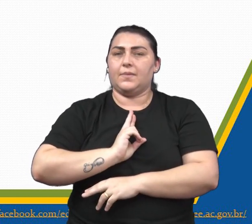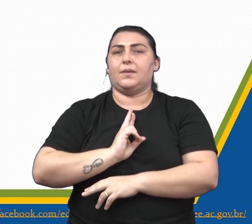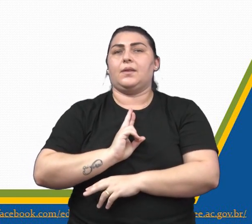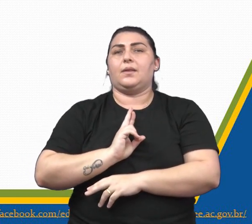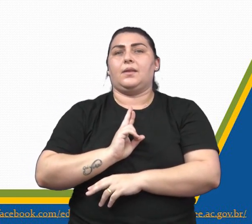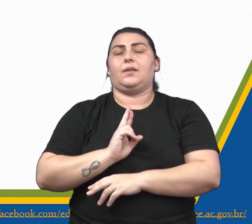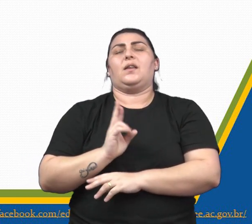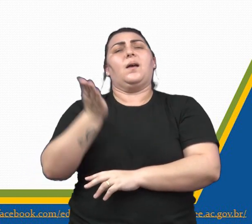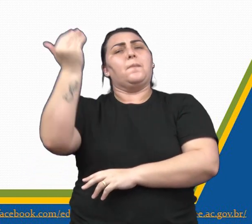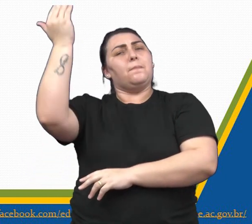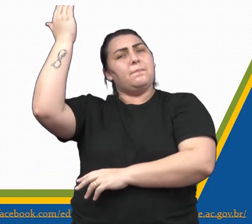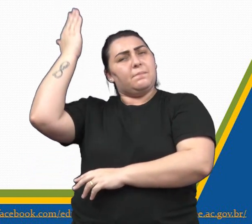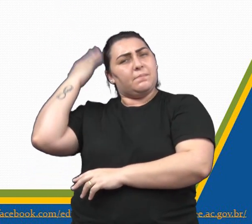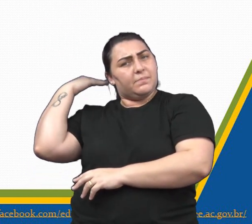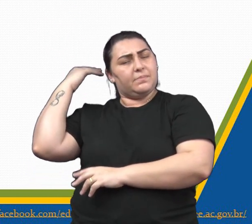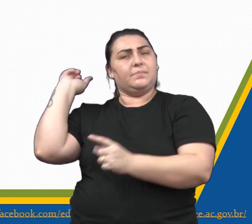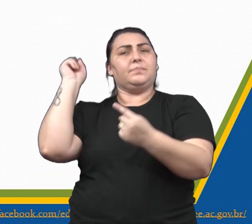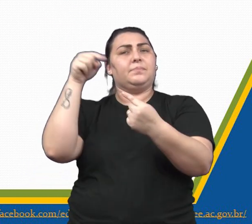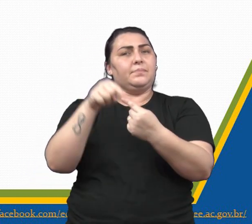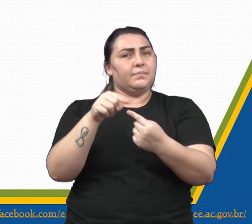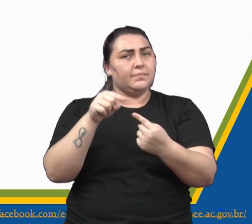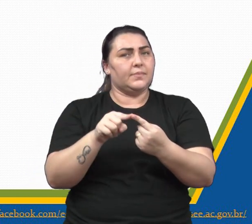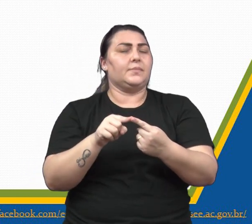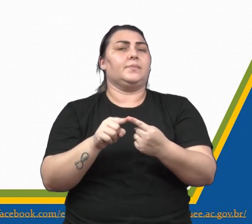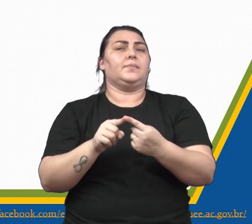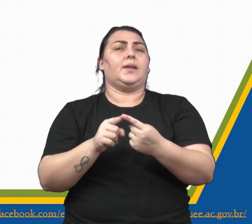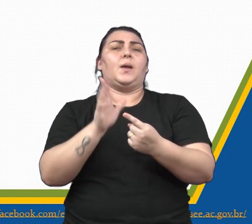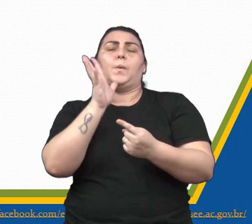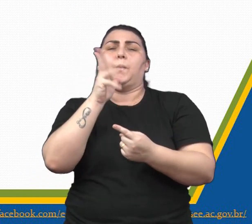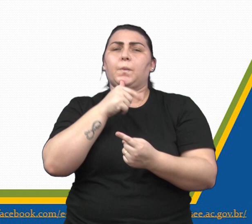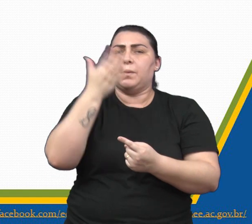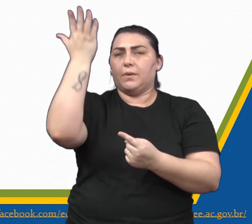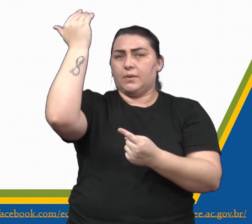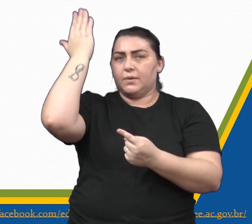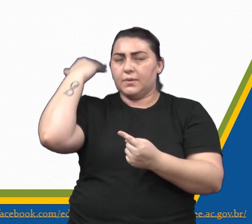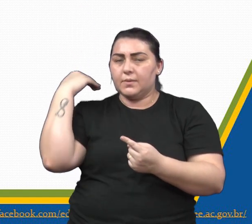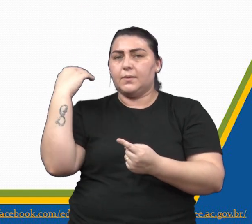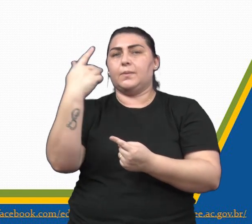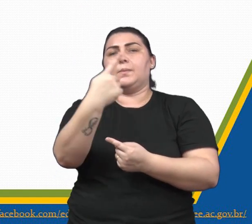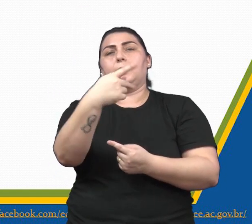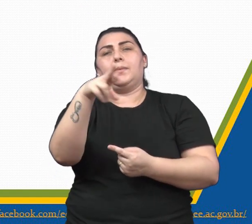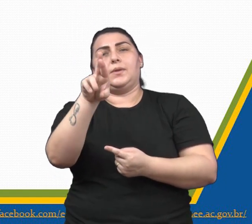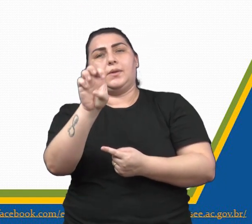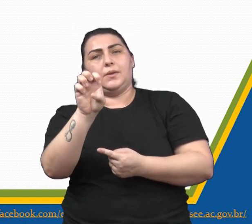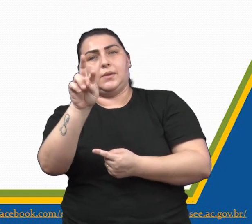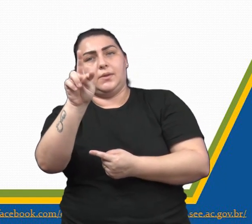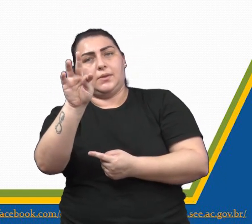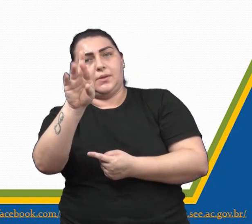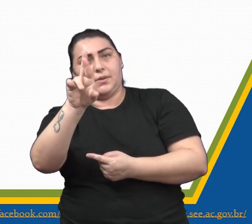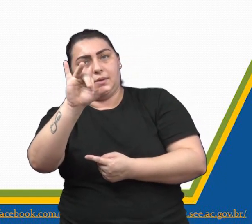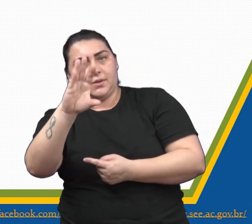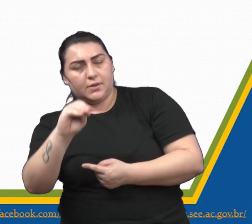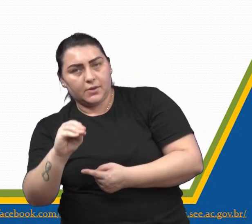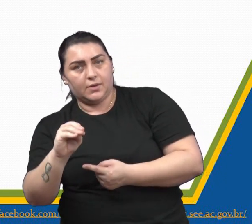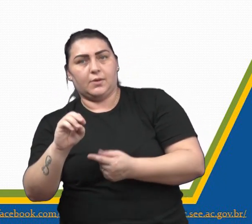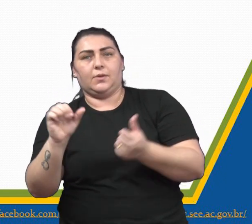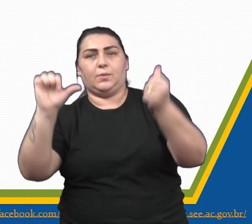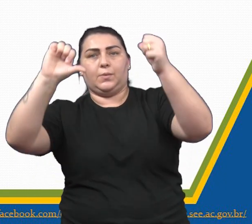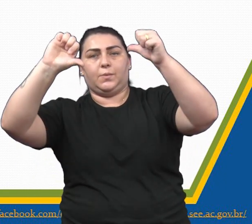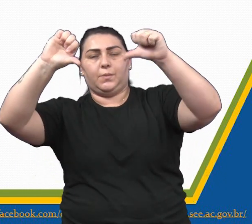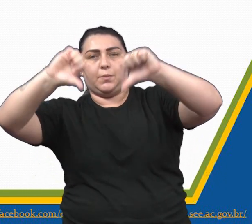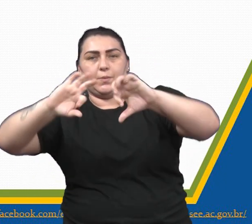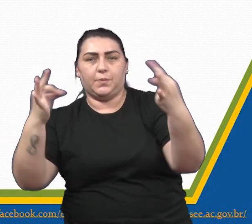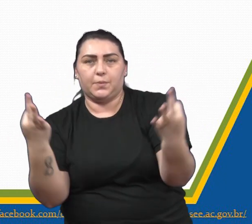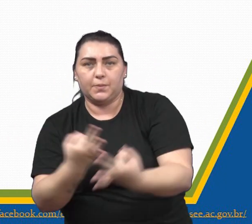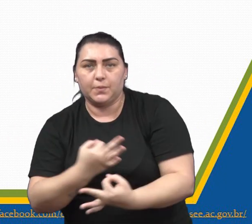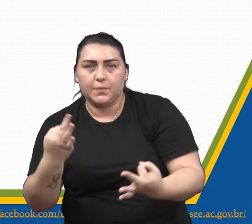que indicam um passado habitual ou que duraram no passado, chamamos de pretérito imperfeito. Tinha, havia